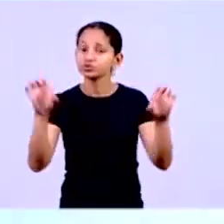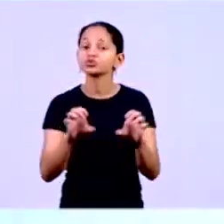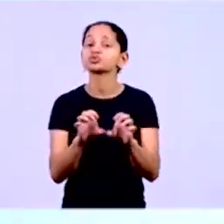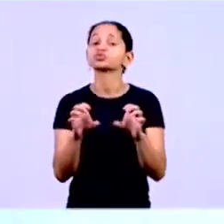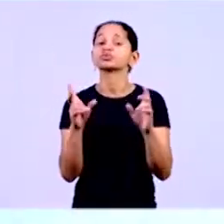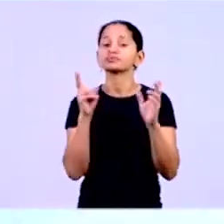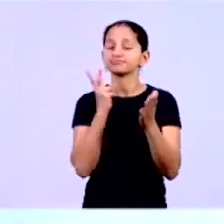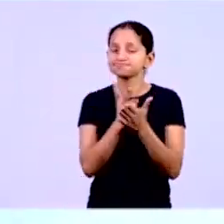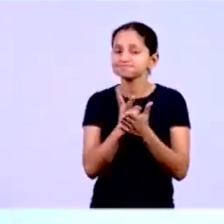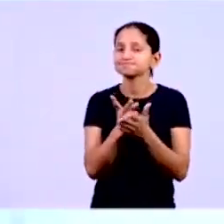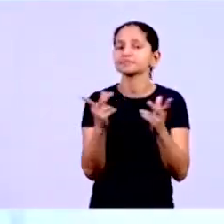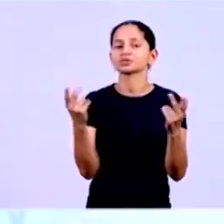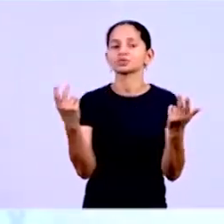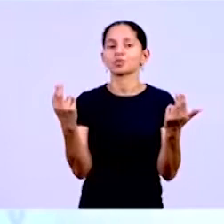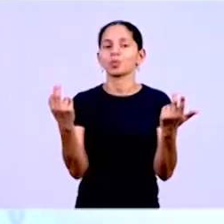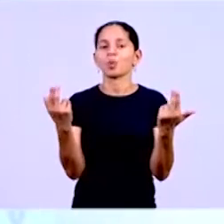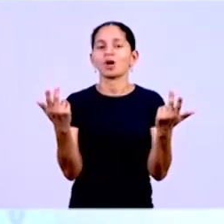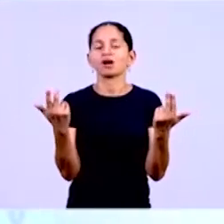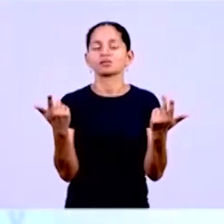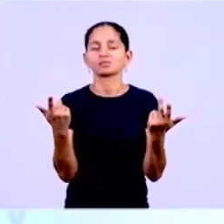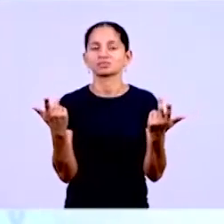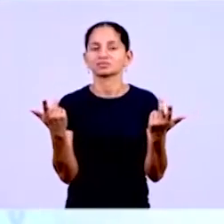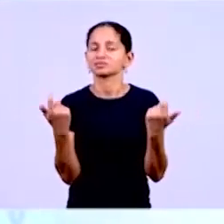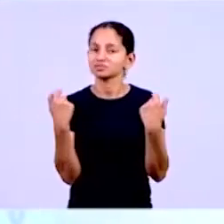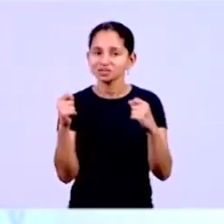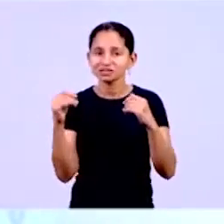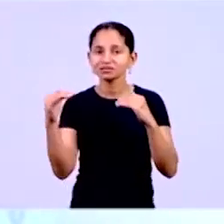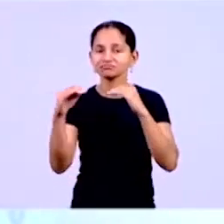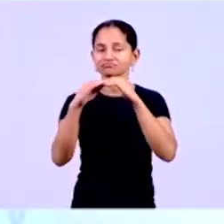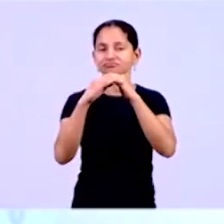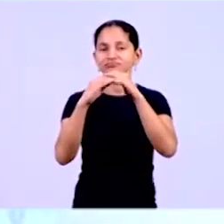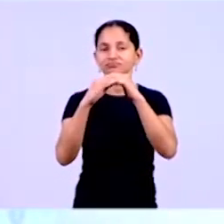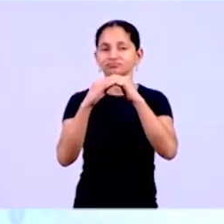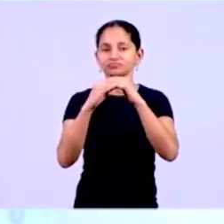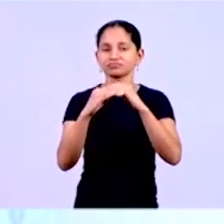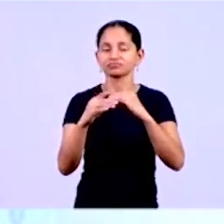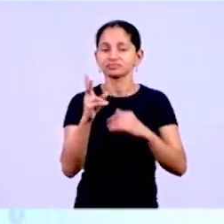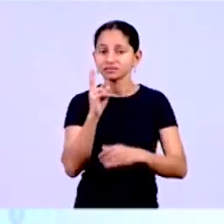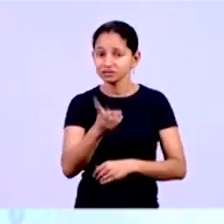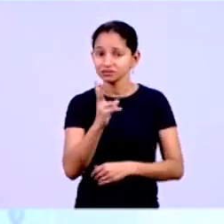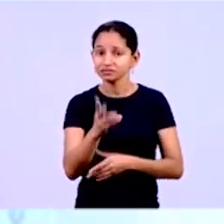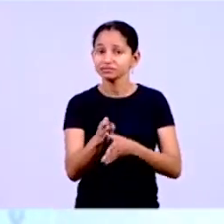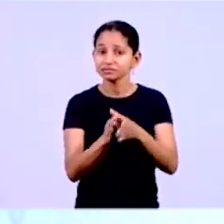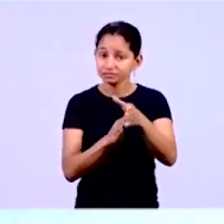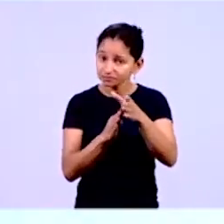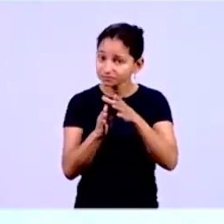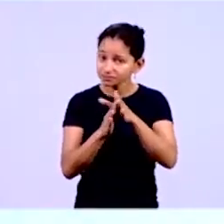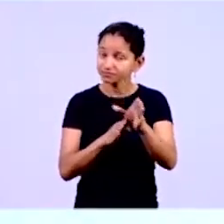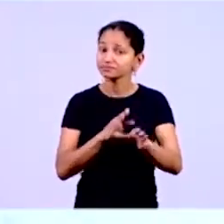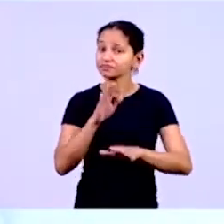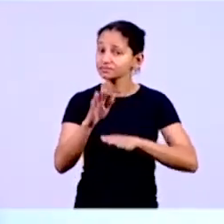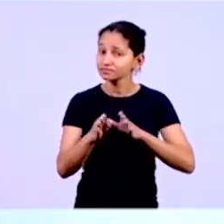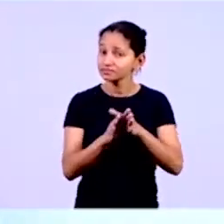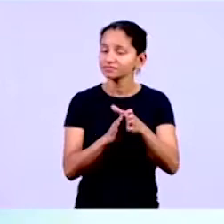desse hardware é o mesmo para todos os dispositivos, do maior ao menor. Dica também, né?